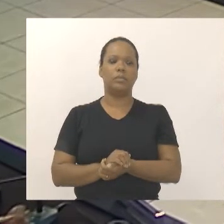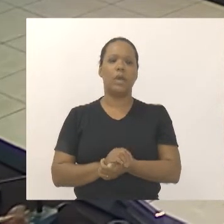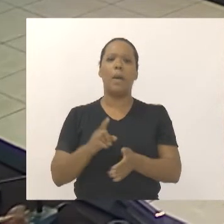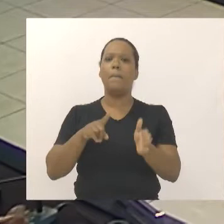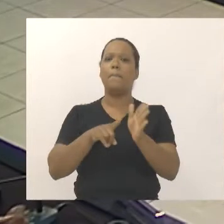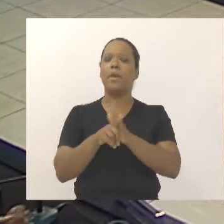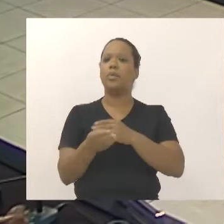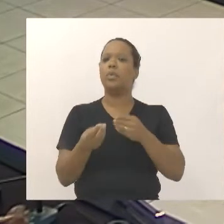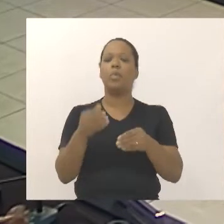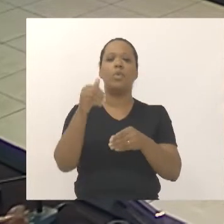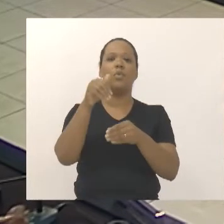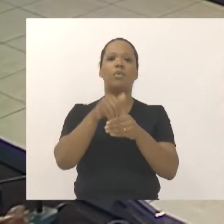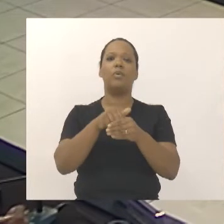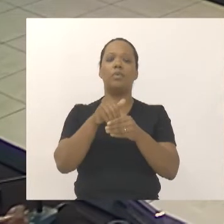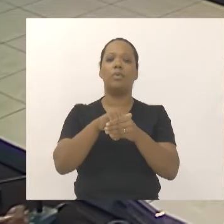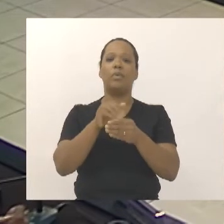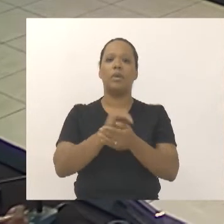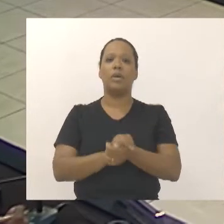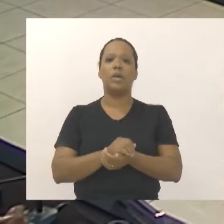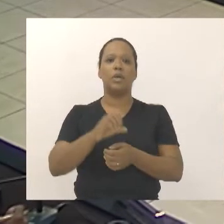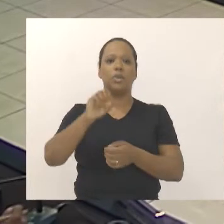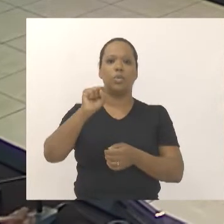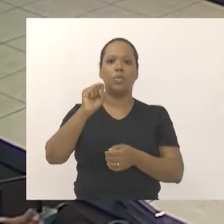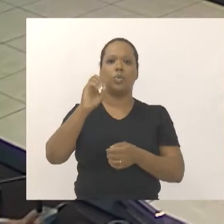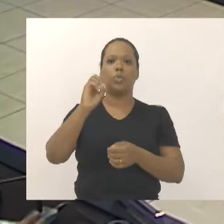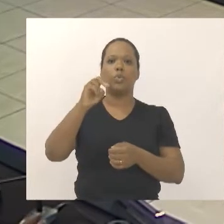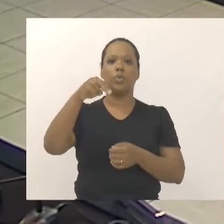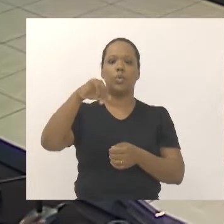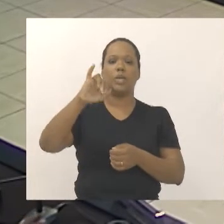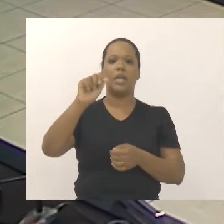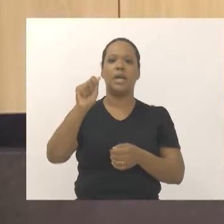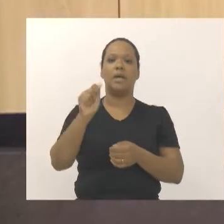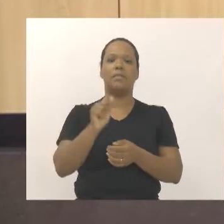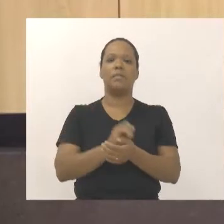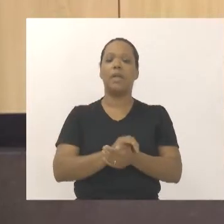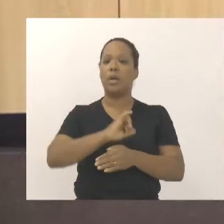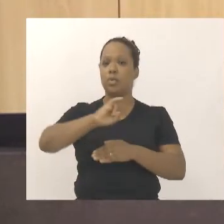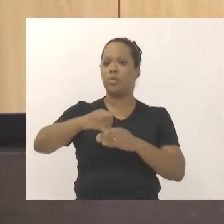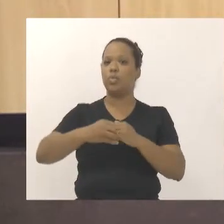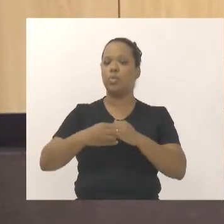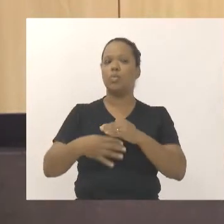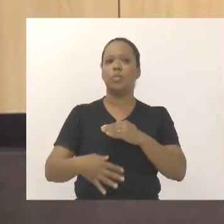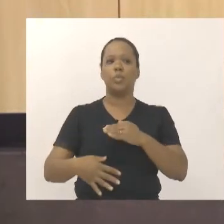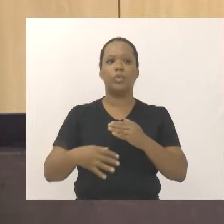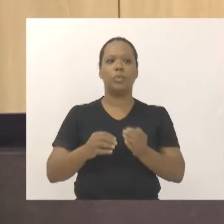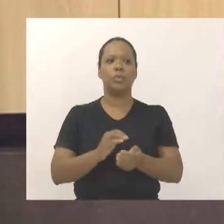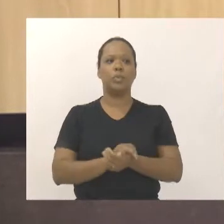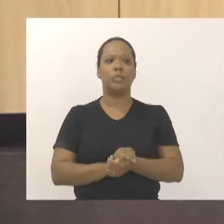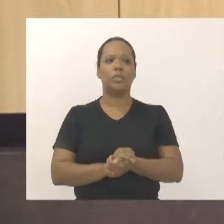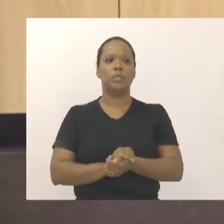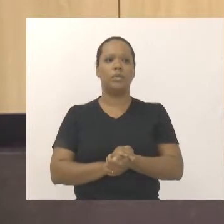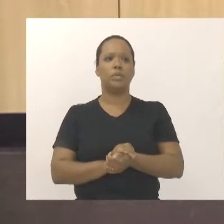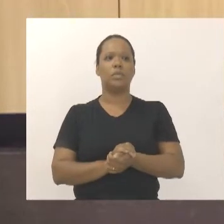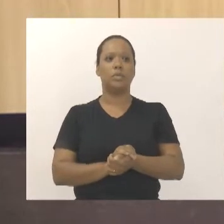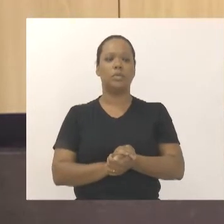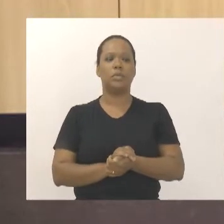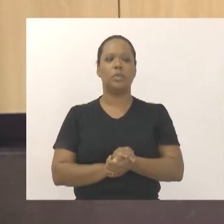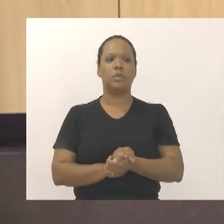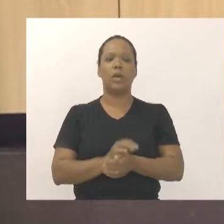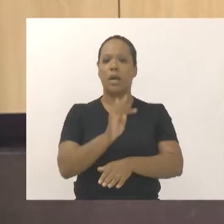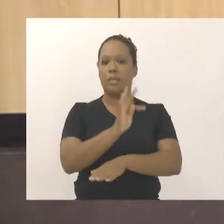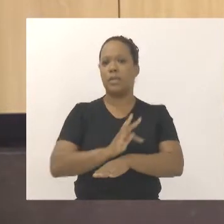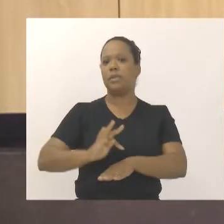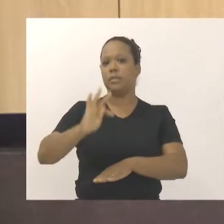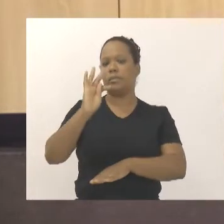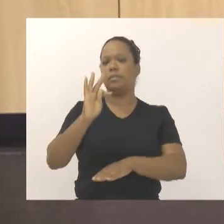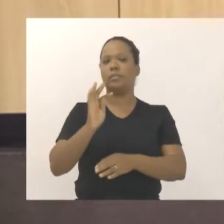Como vota a vereadora Sônia Patas da Amizade? Bom, justificando meu voto, é uma parte técnica, não é? Eu